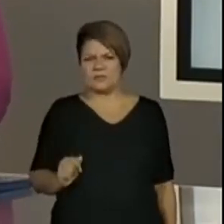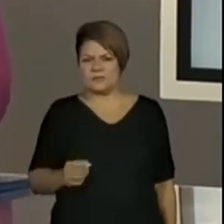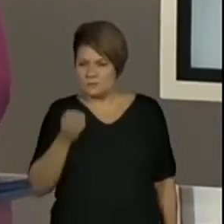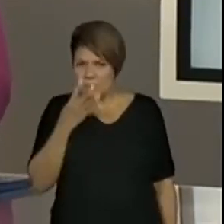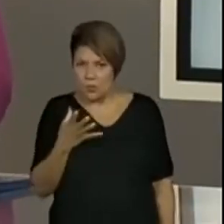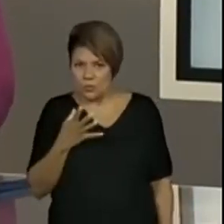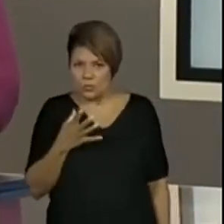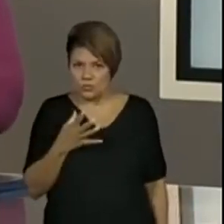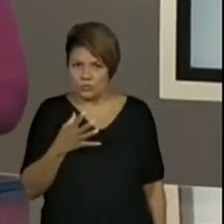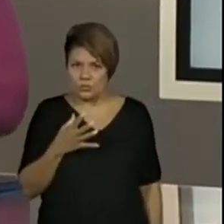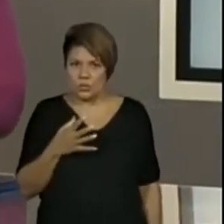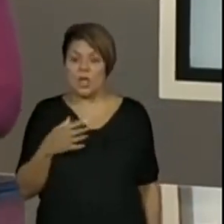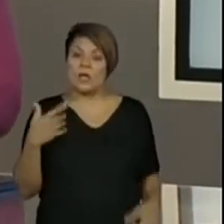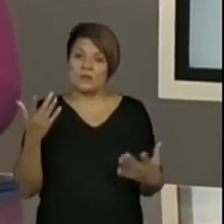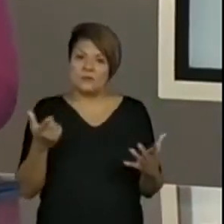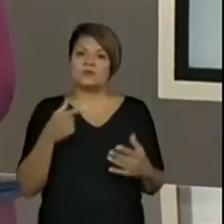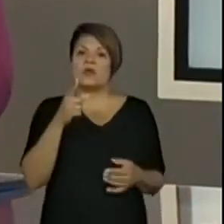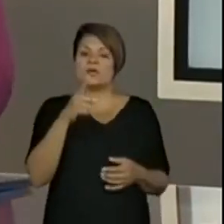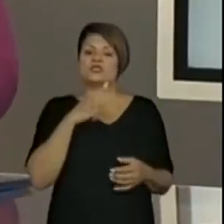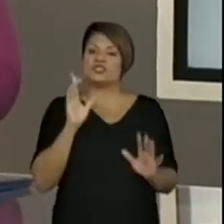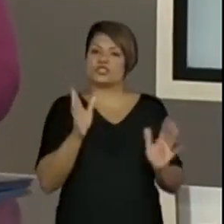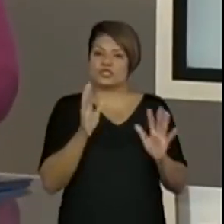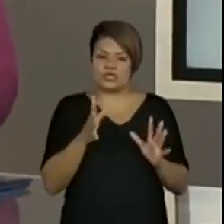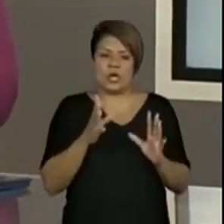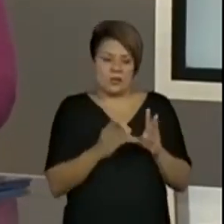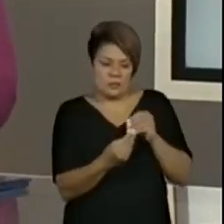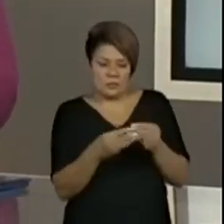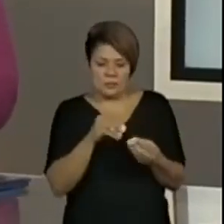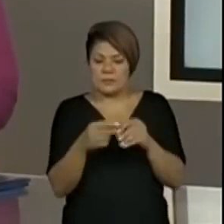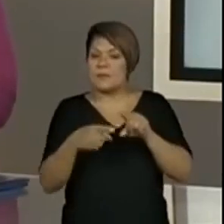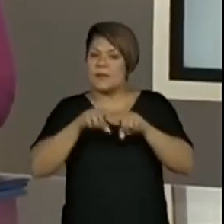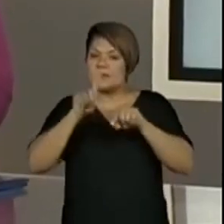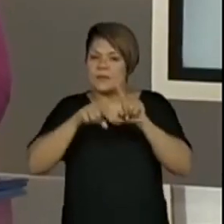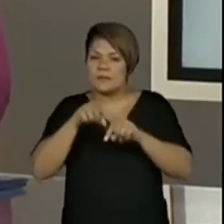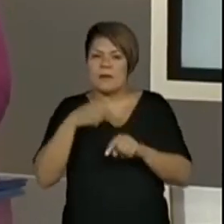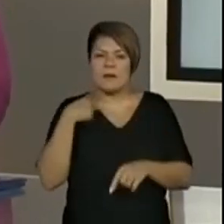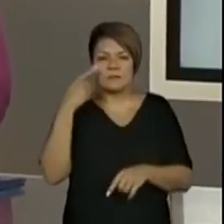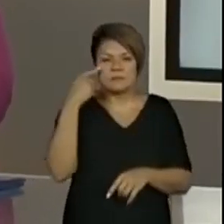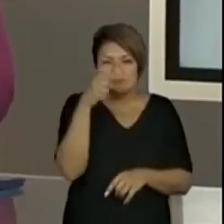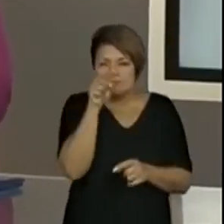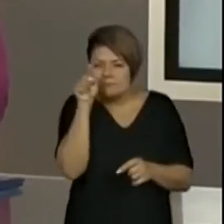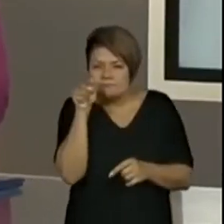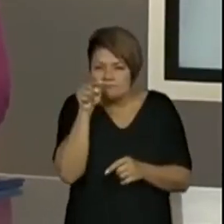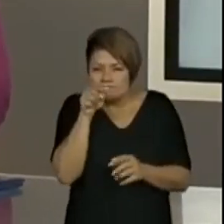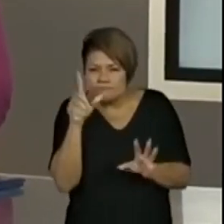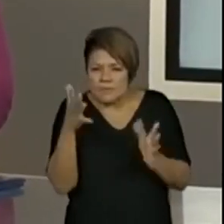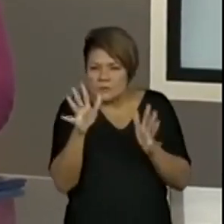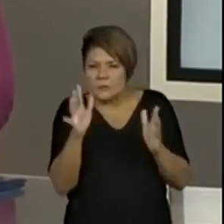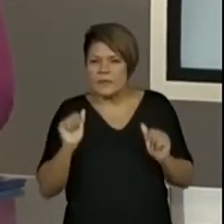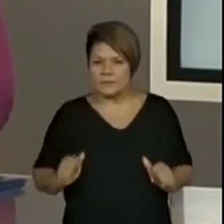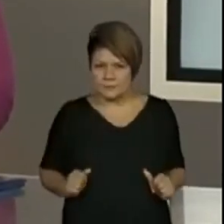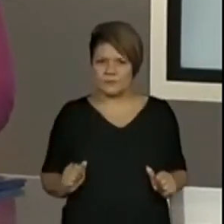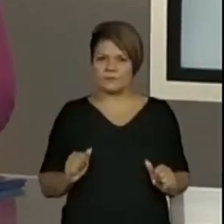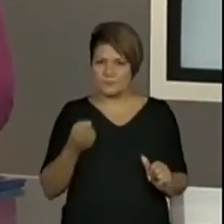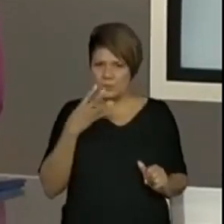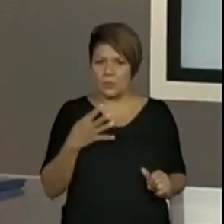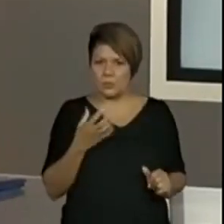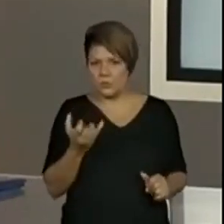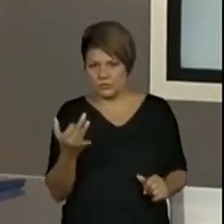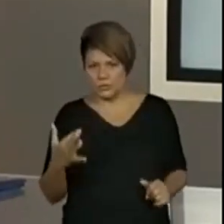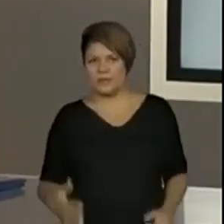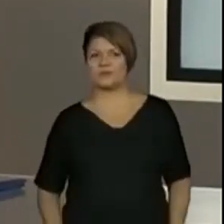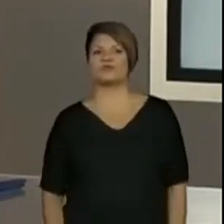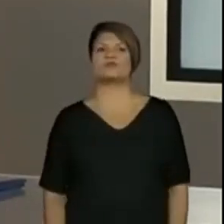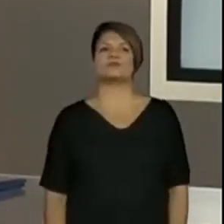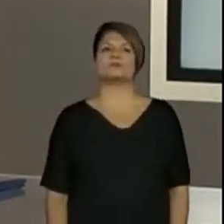experiências que vocês têm com materiais manipuláveis, com olhando ali pela contagem que vocês estimam, a quantidade que eu vou colocar em cada copo, tá bom?